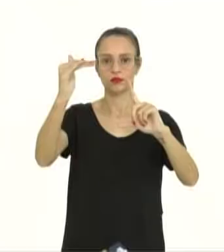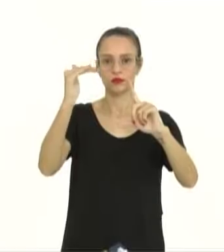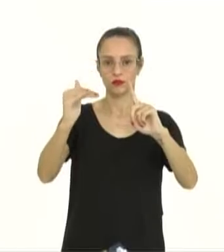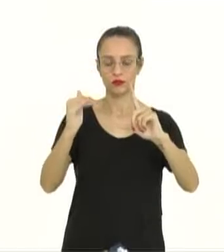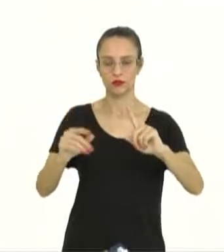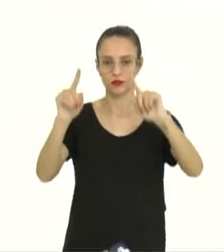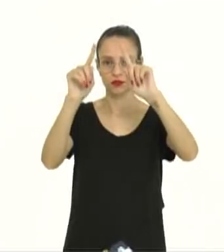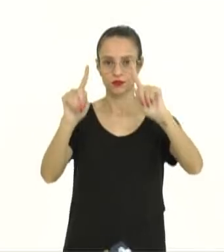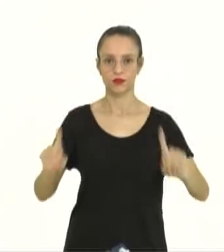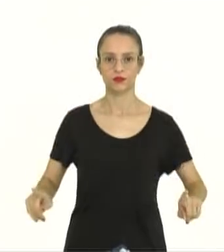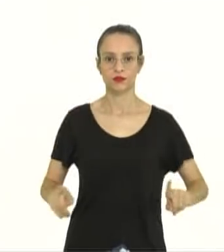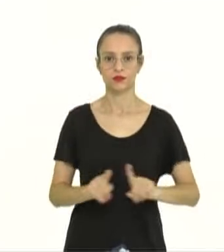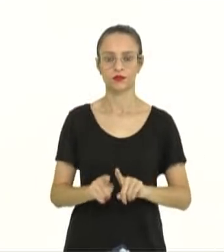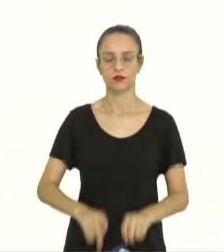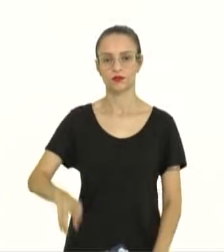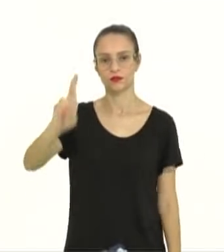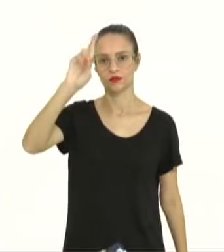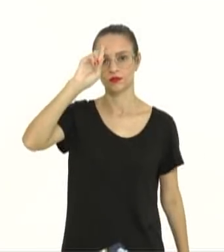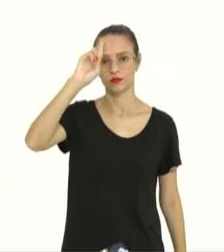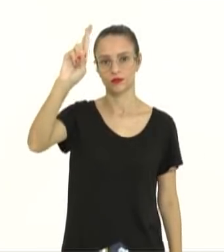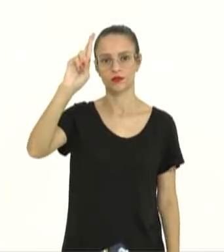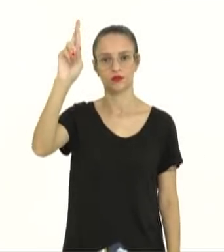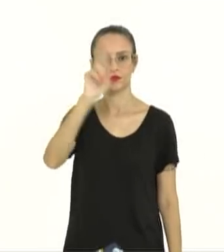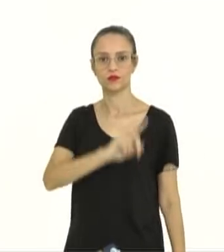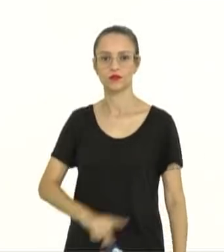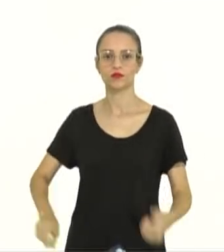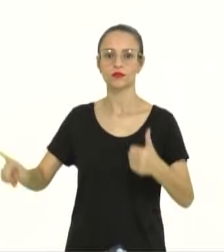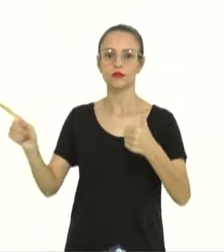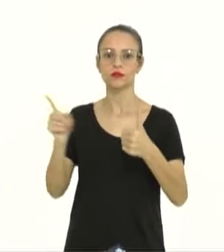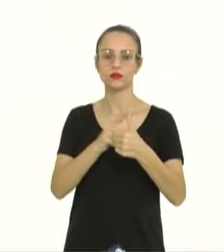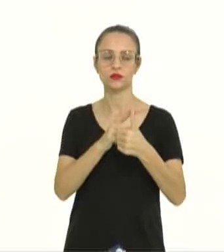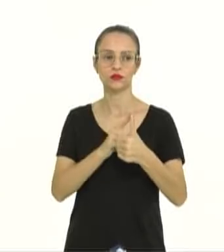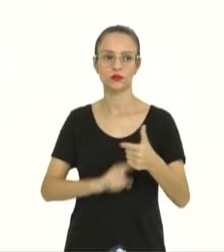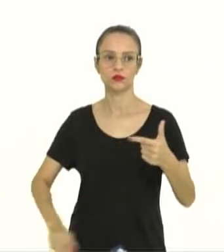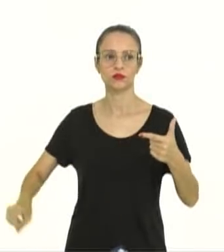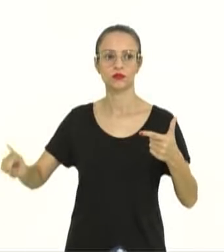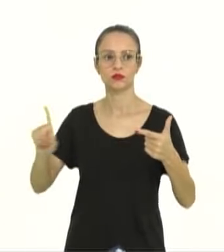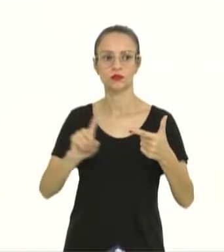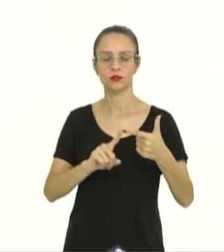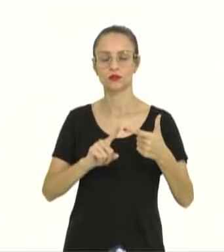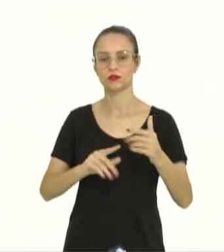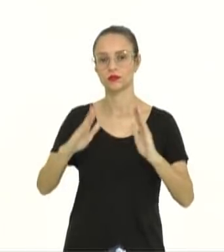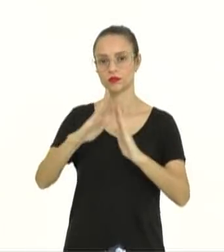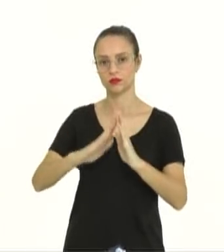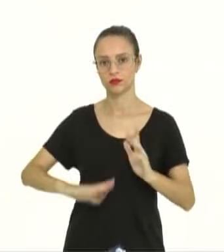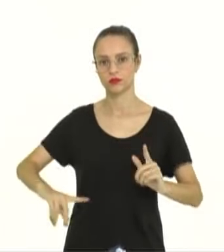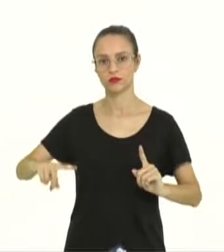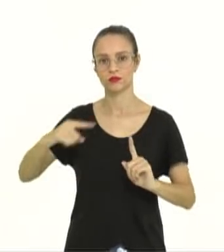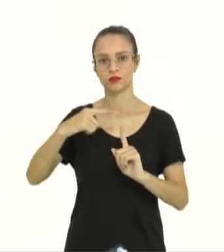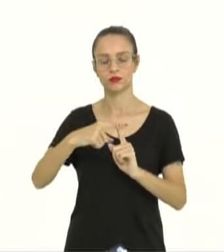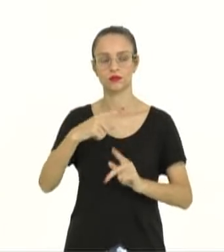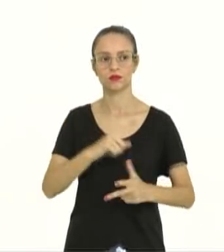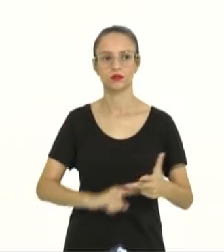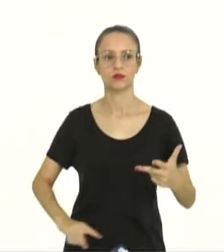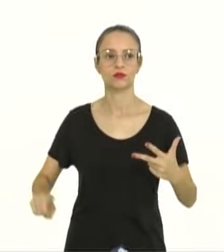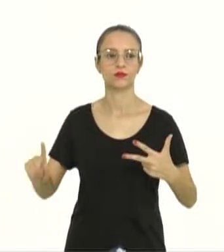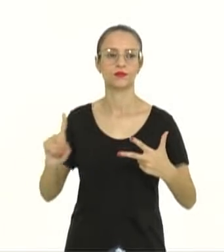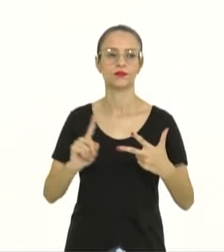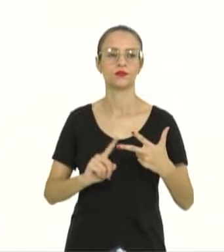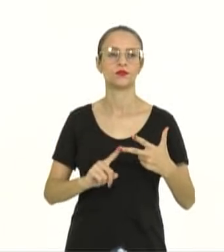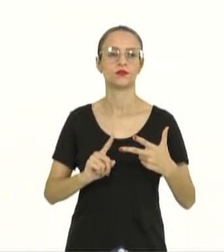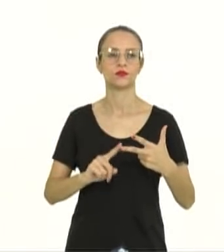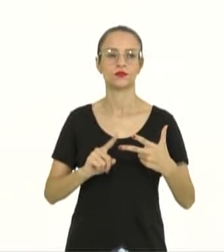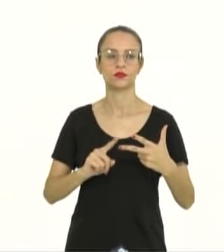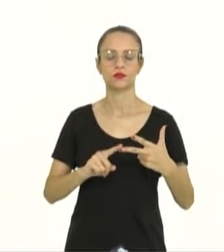da sociedade feudal, o senhor feudal lá no topo da pirâmide, o clero logo depois, com uma influência muito grande sobre os